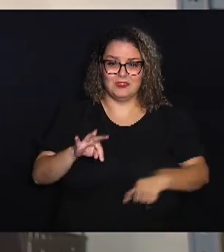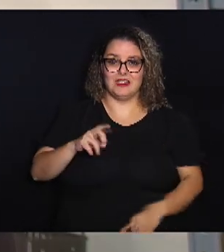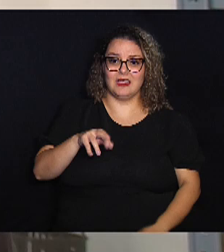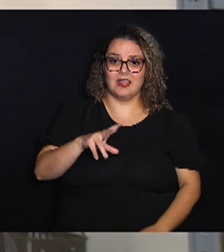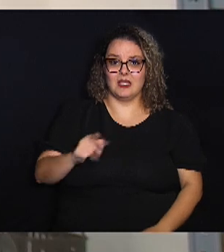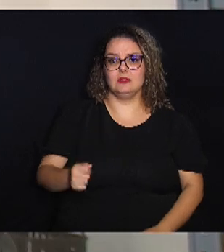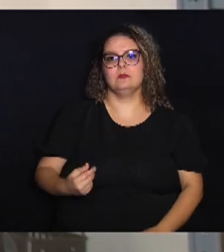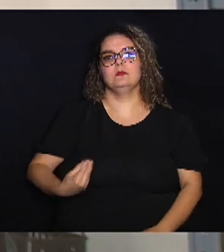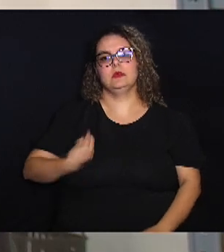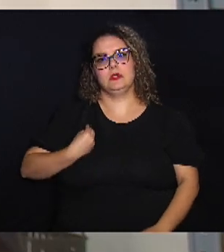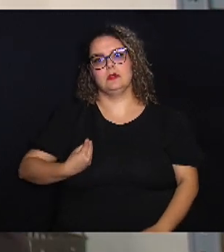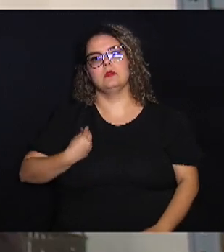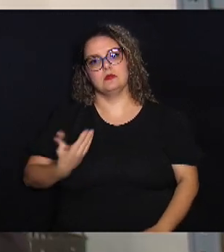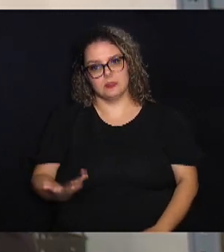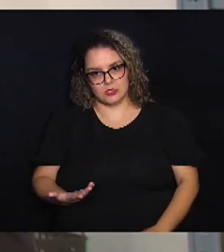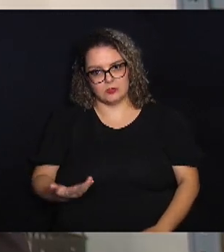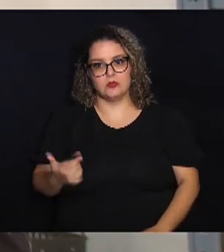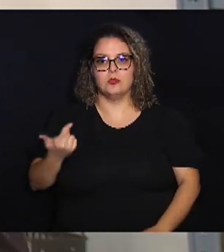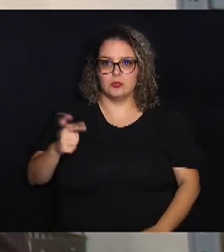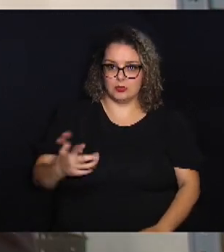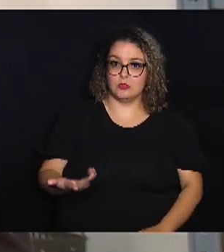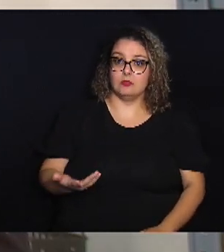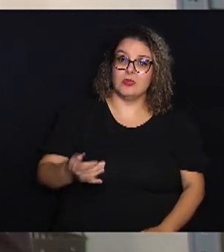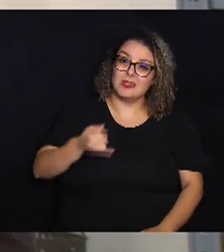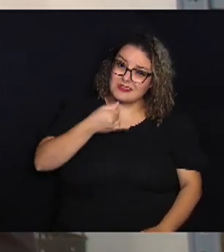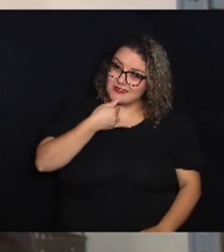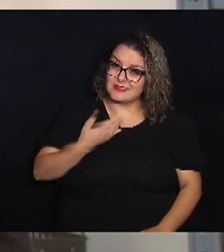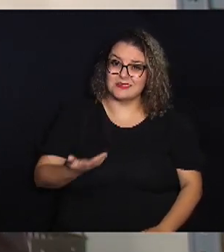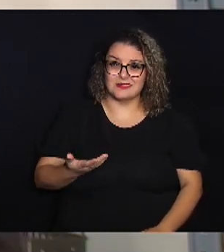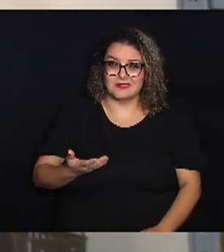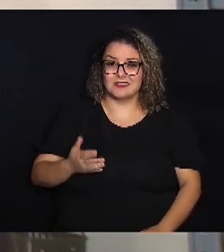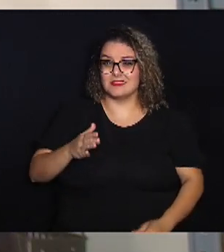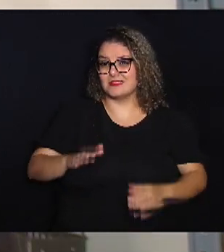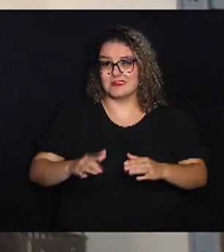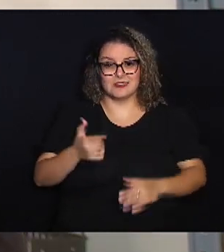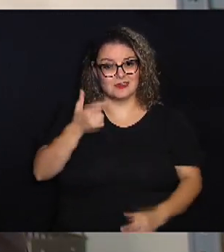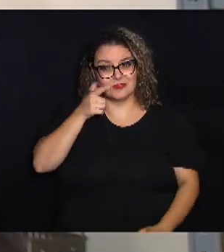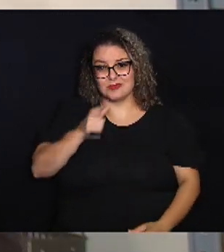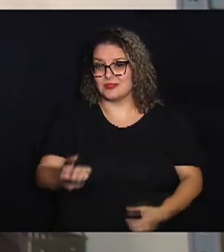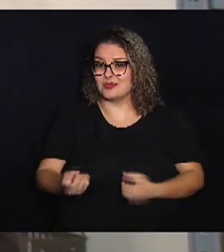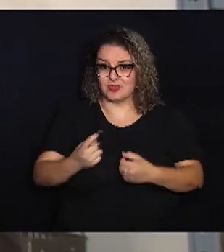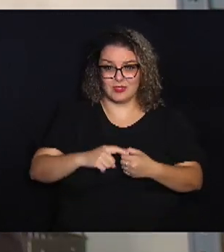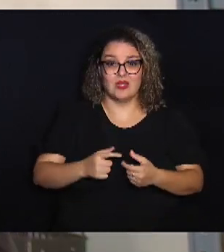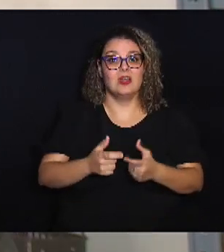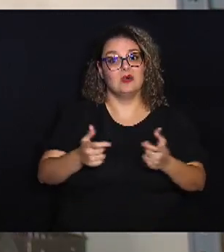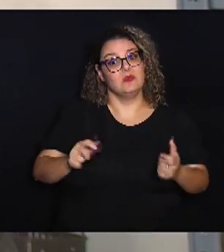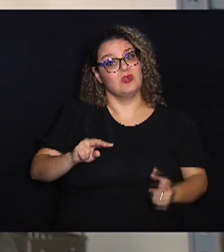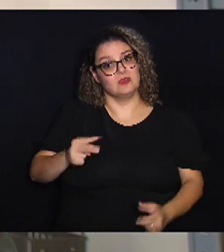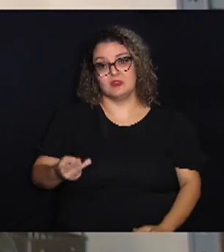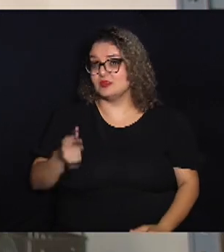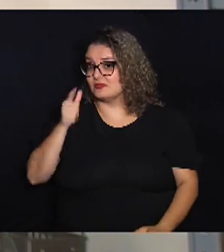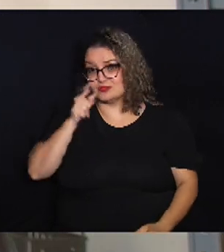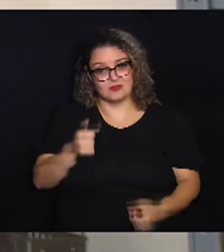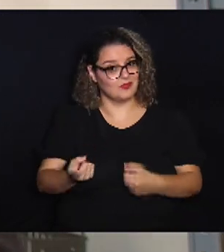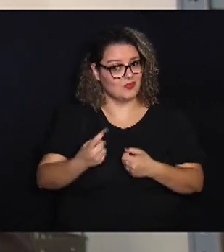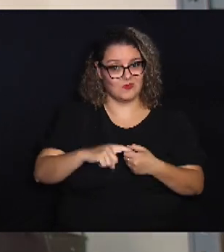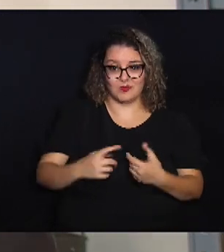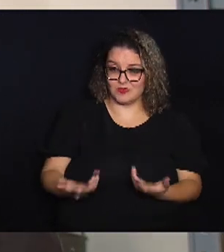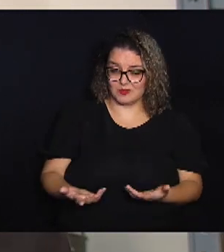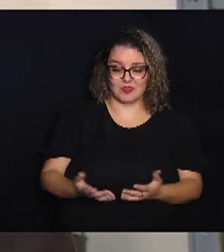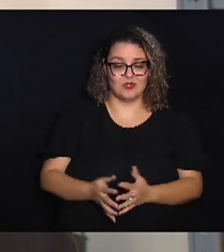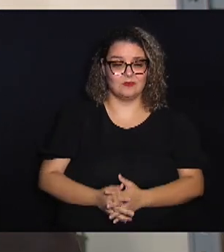está vivo ainda, né? Numa condição muito triste que às vezes a gente não consegue reverter esse quadro. A maioria das vezes a gente não consegue reverter esse quadro,